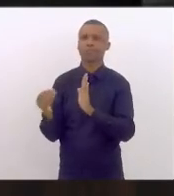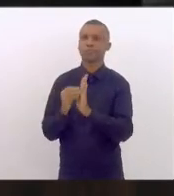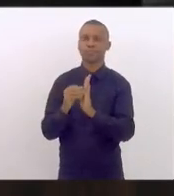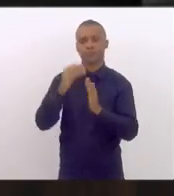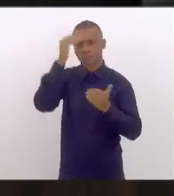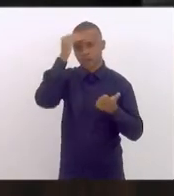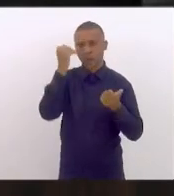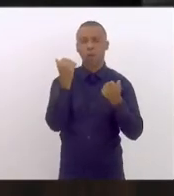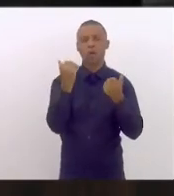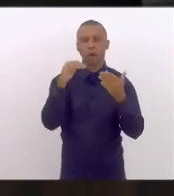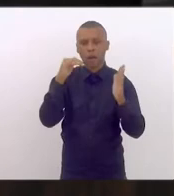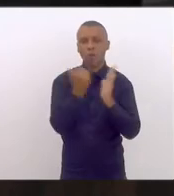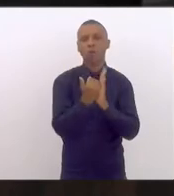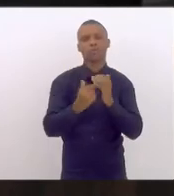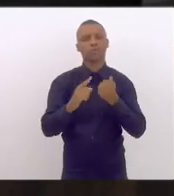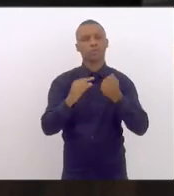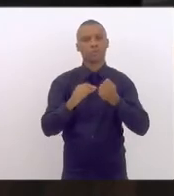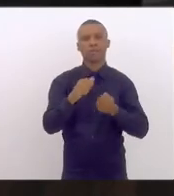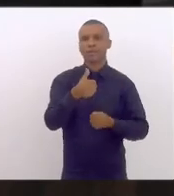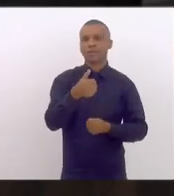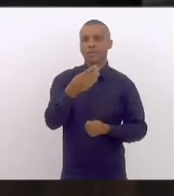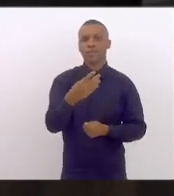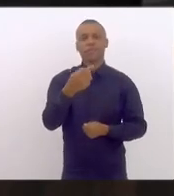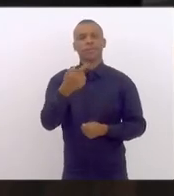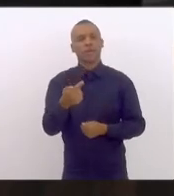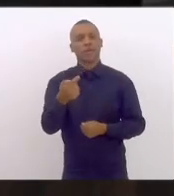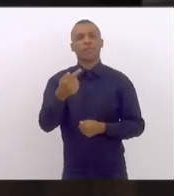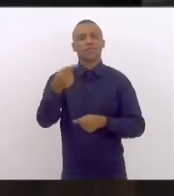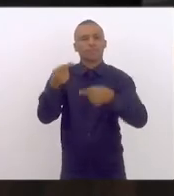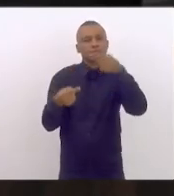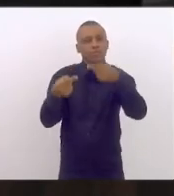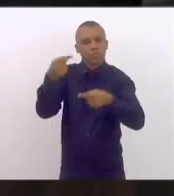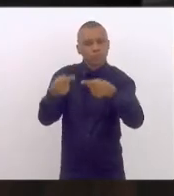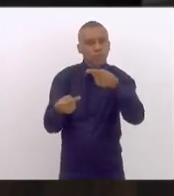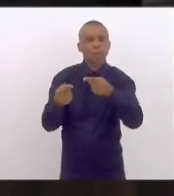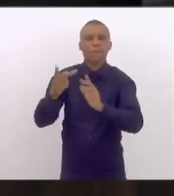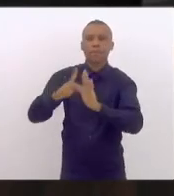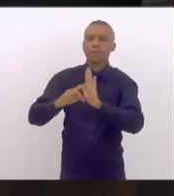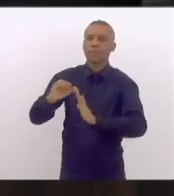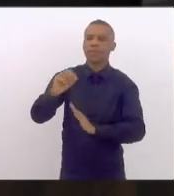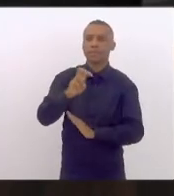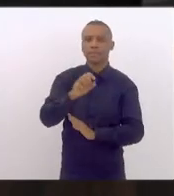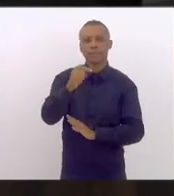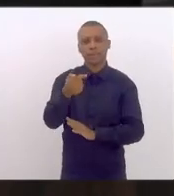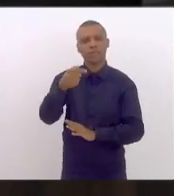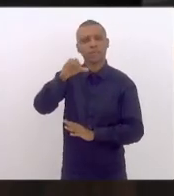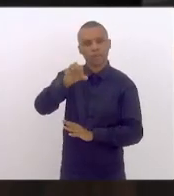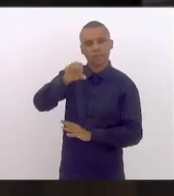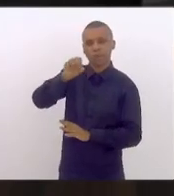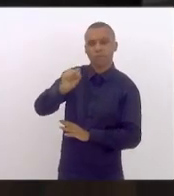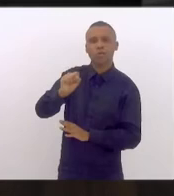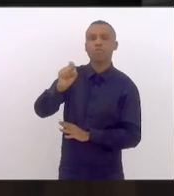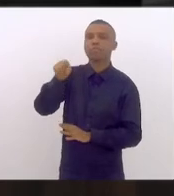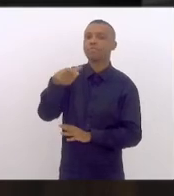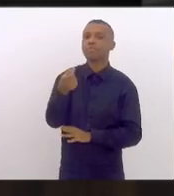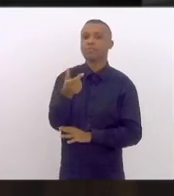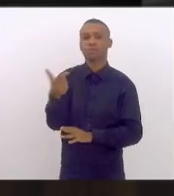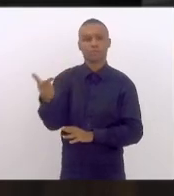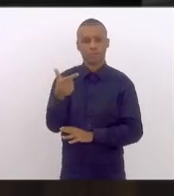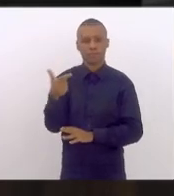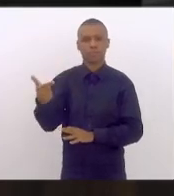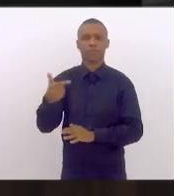do artigo 47 do Regimento Interno interpretação ordinária em primeira discussão projeto de lei 5798 de 22